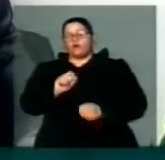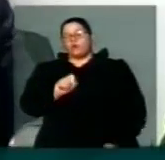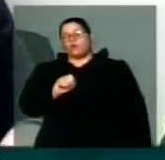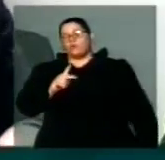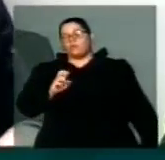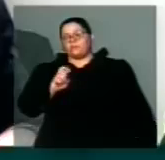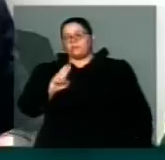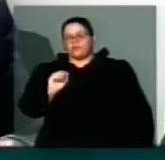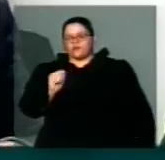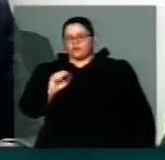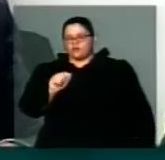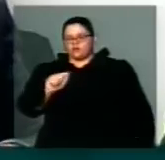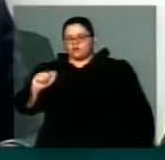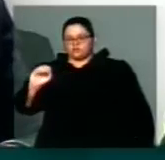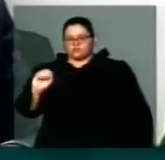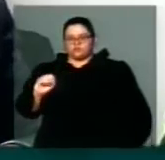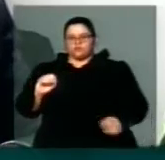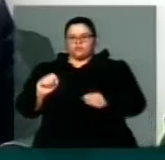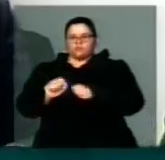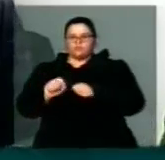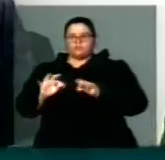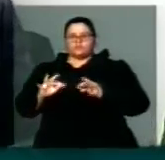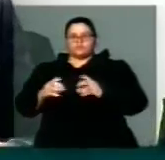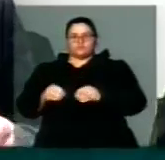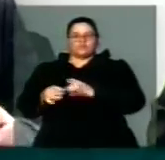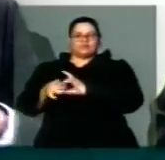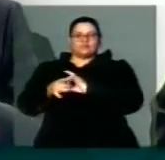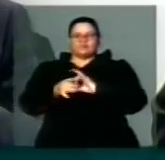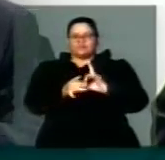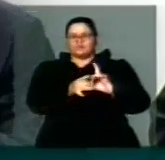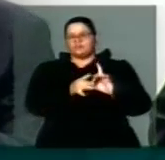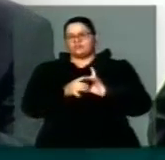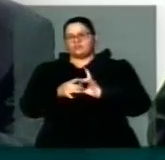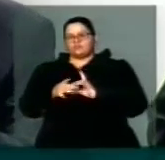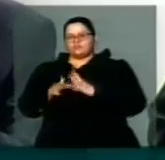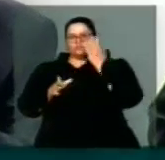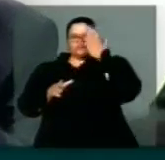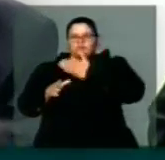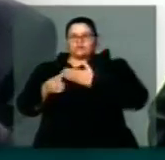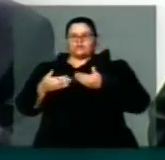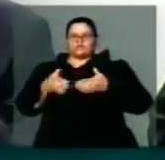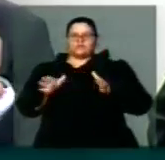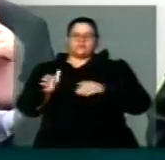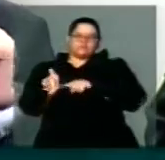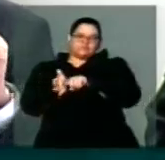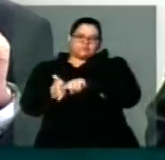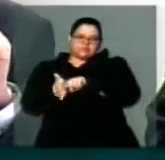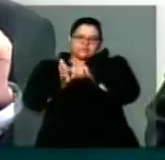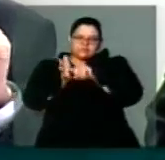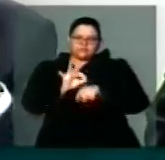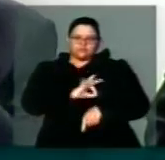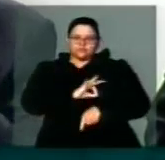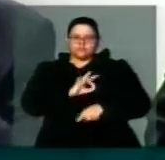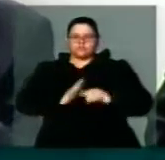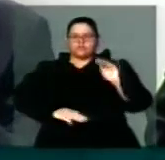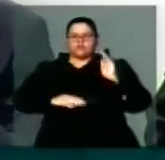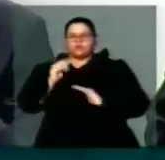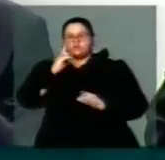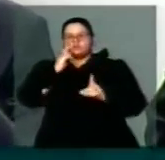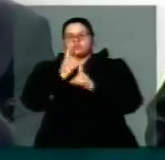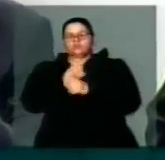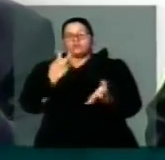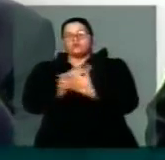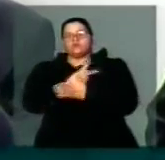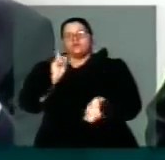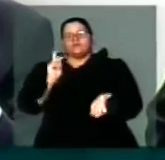lastreado todo o lastro que está sendo colocado como comprovação de abertura do inquérito policial de vários daqueles que foram